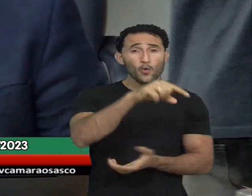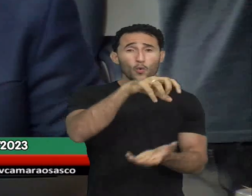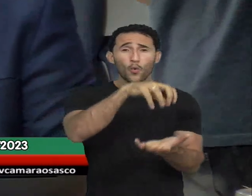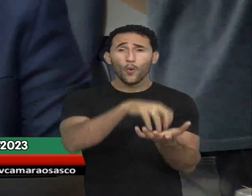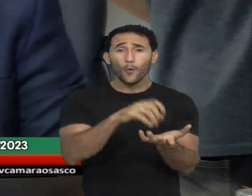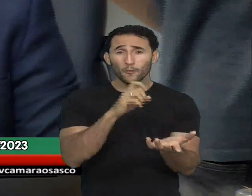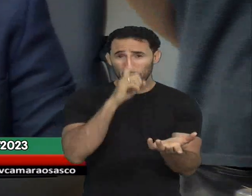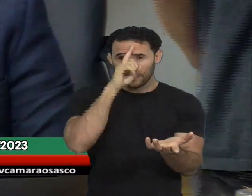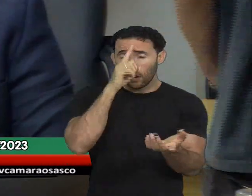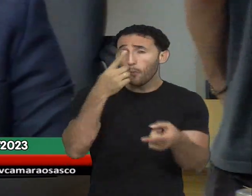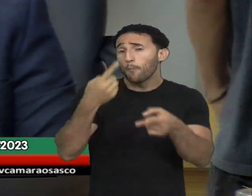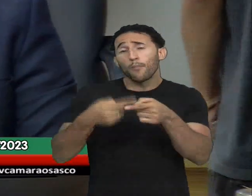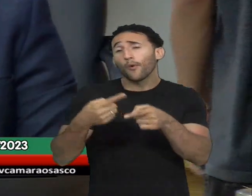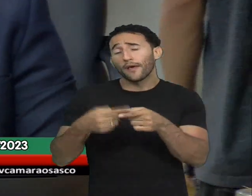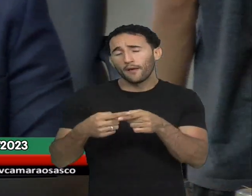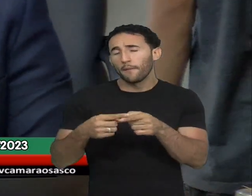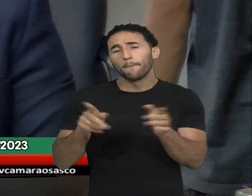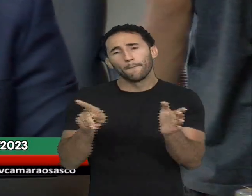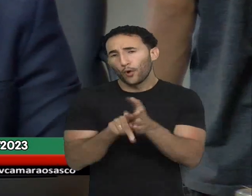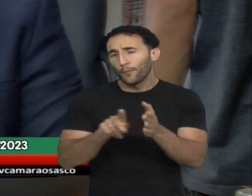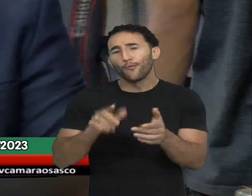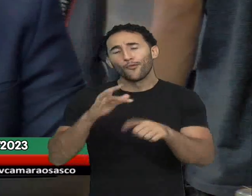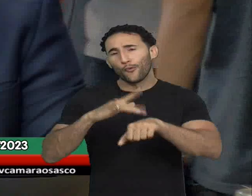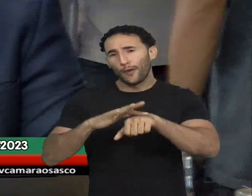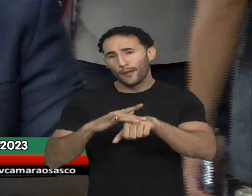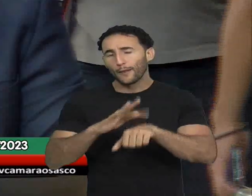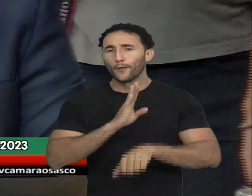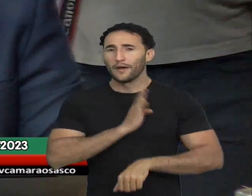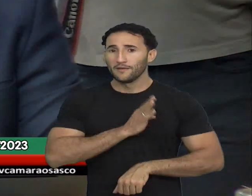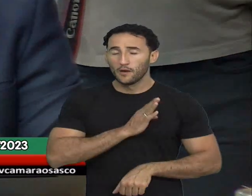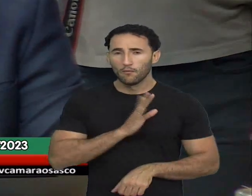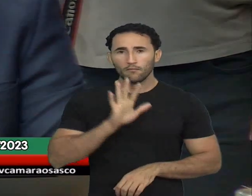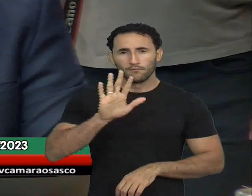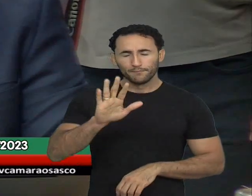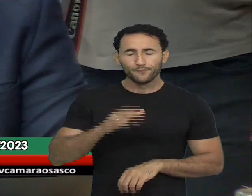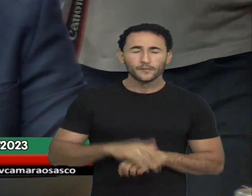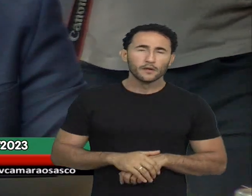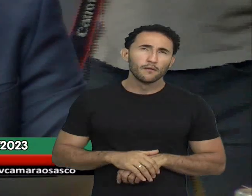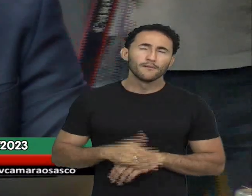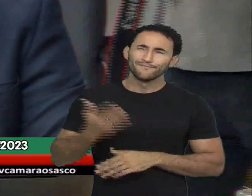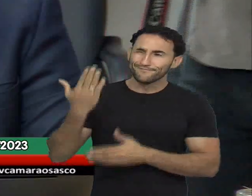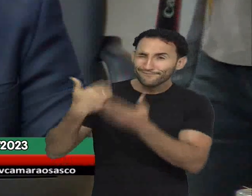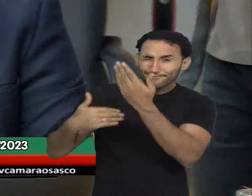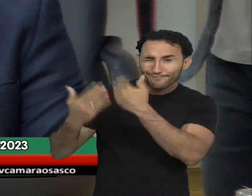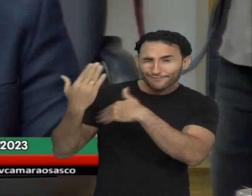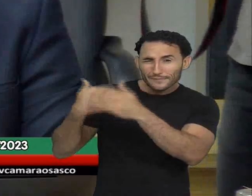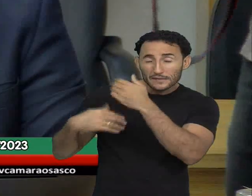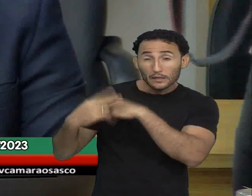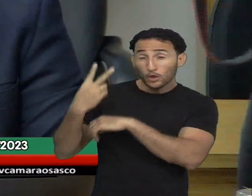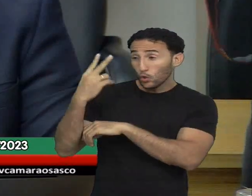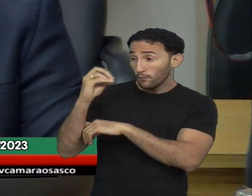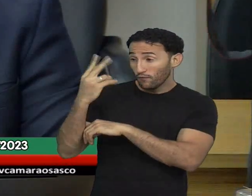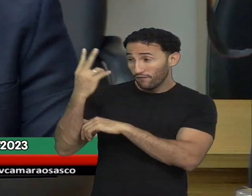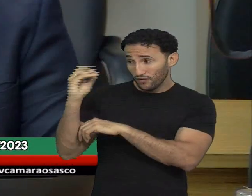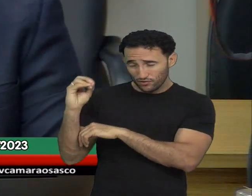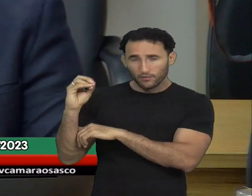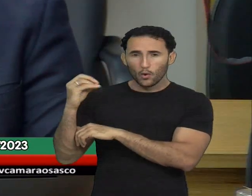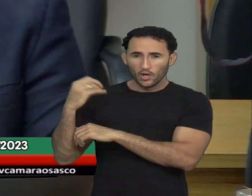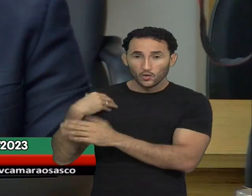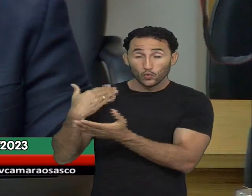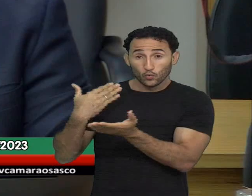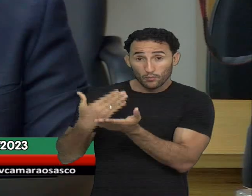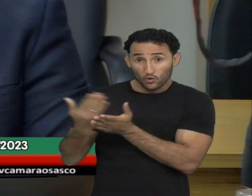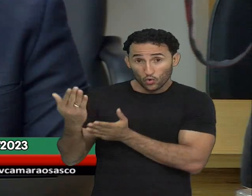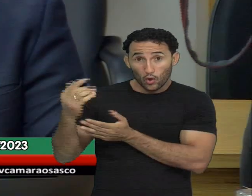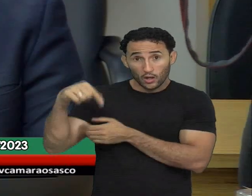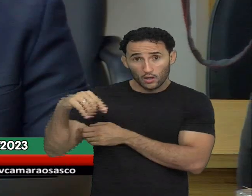causas cardiovasculares. Quando a gente chegou aqui no município, por volta de 2020, a gente tinha isso que